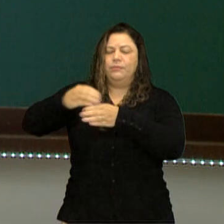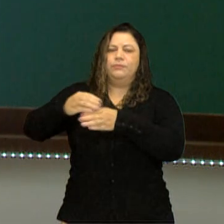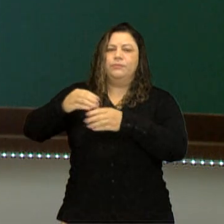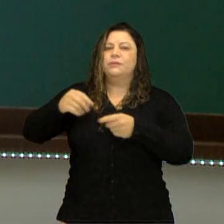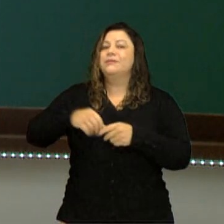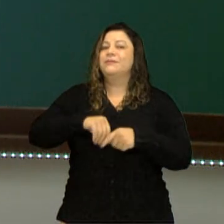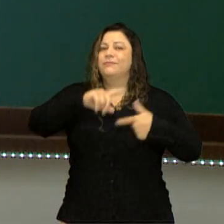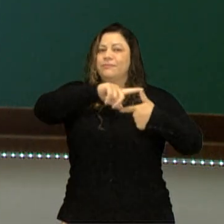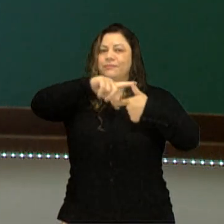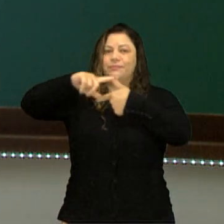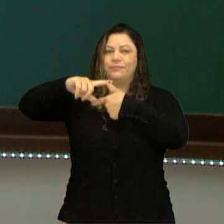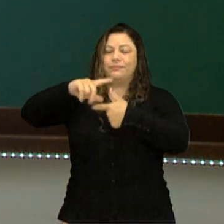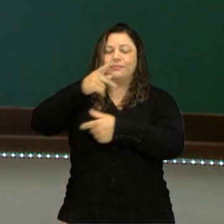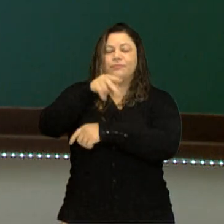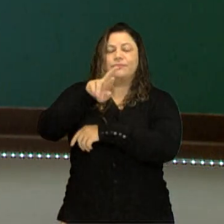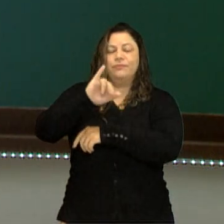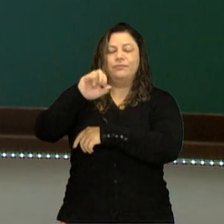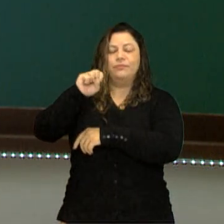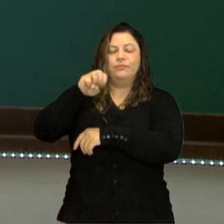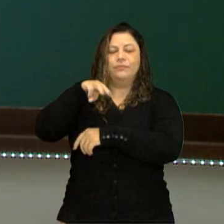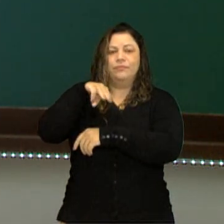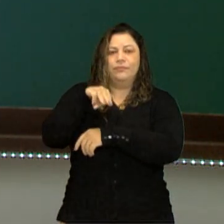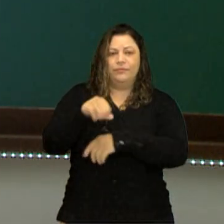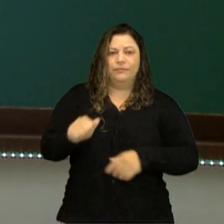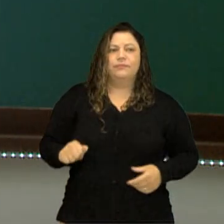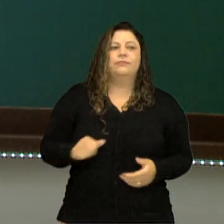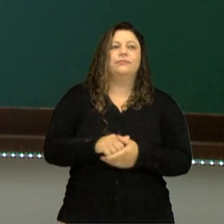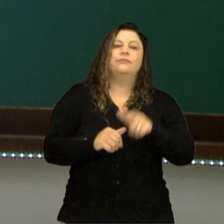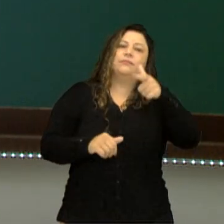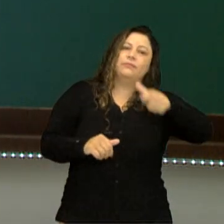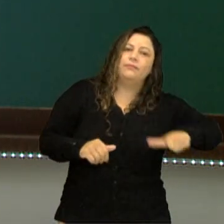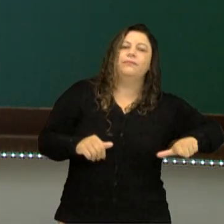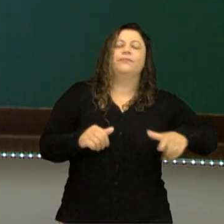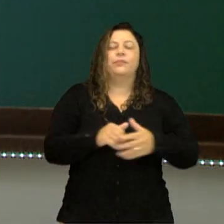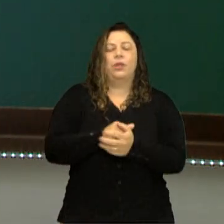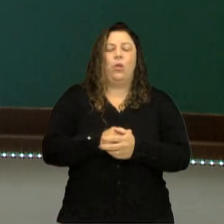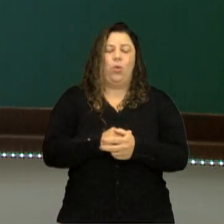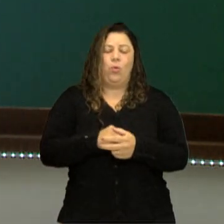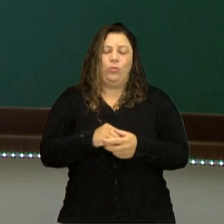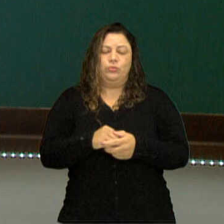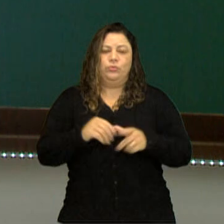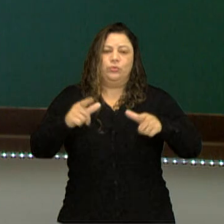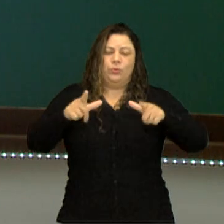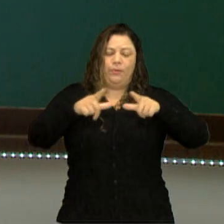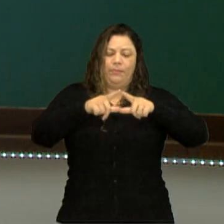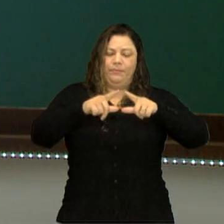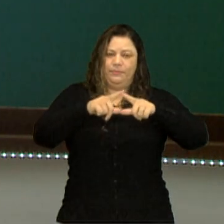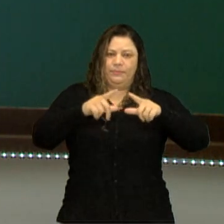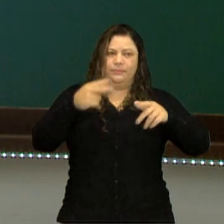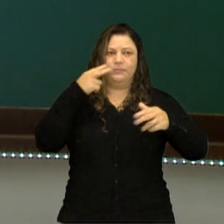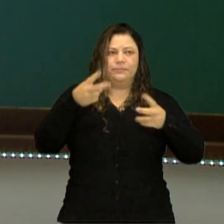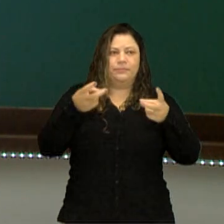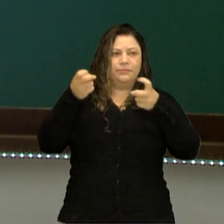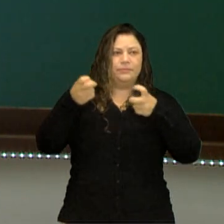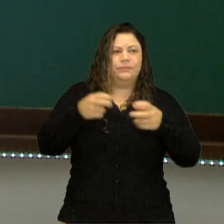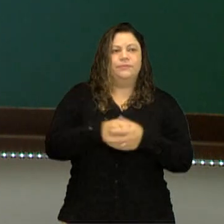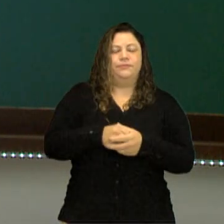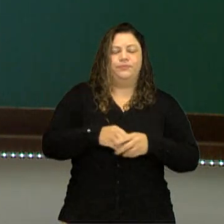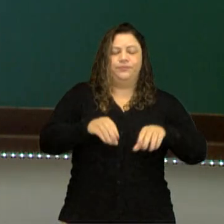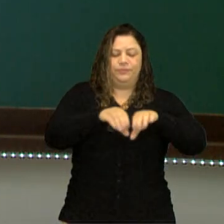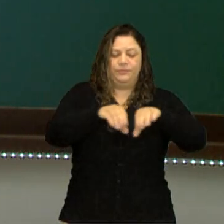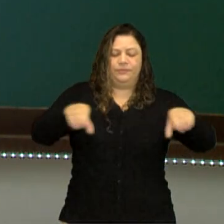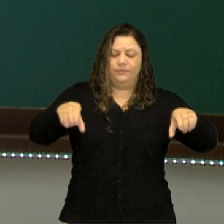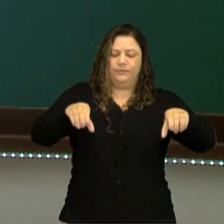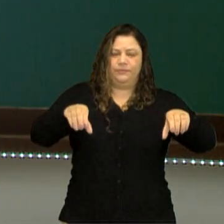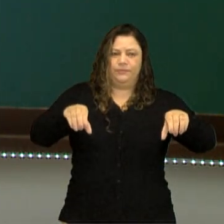chamar ele de prisma, tá? Aqui eu tenho um outro prisma de base triangular. Aqui o mesmo prisma de base triangular, só que